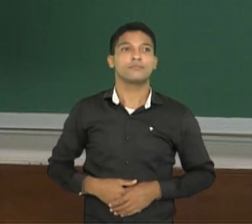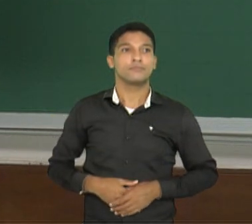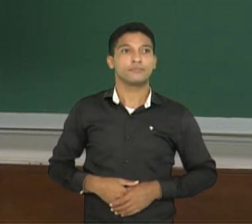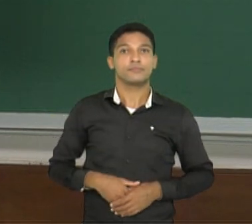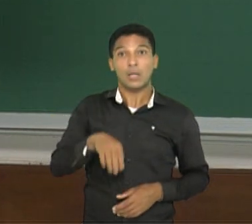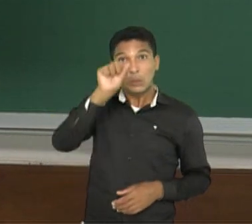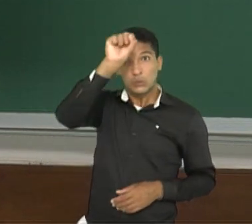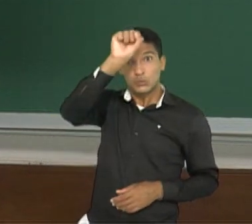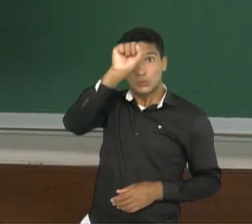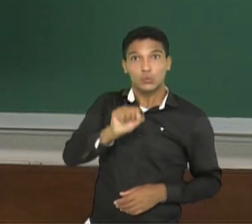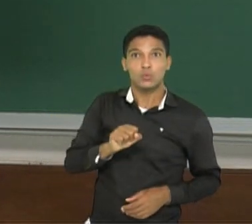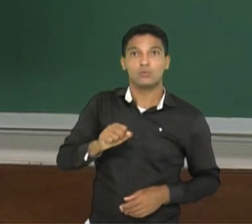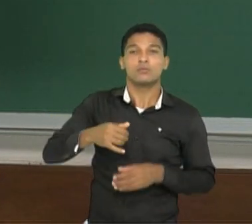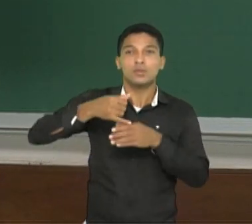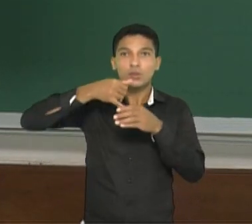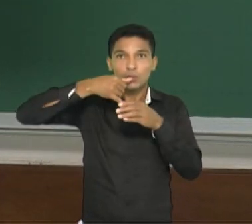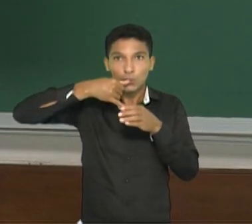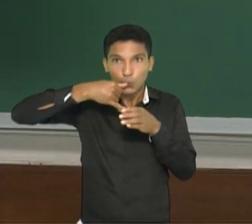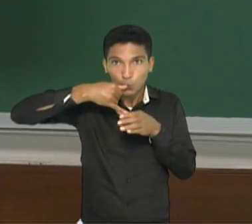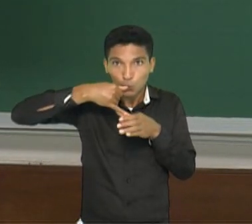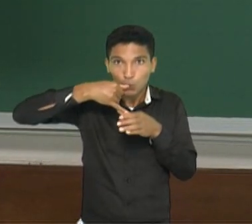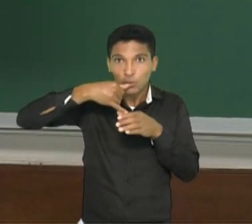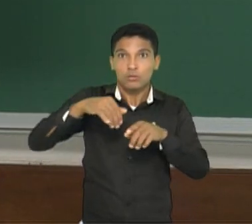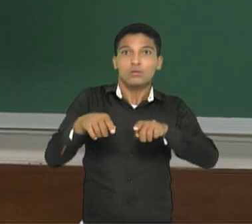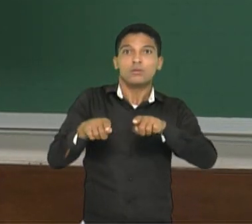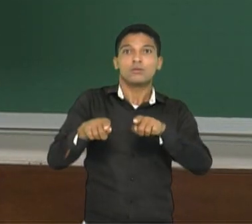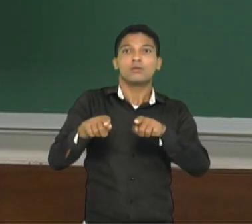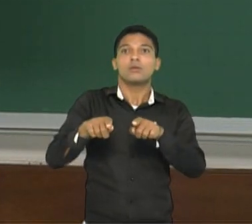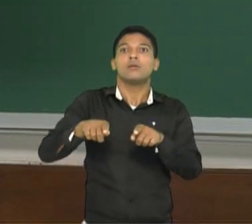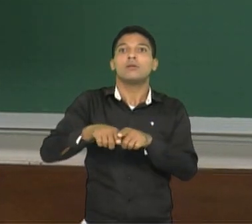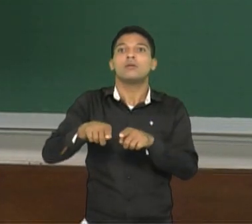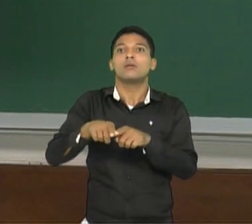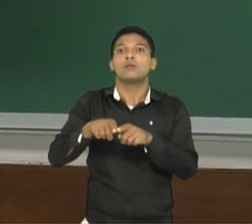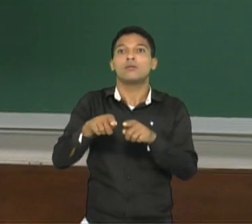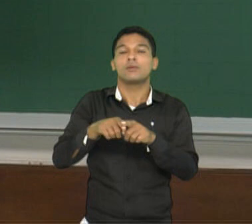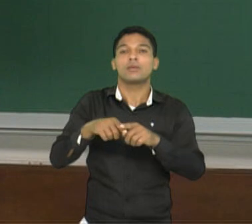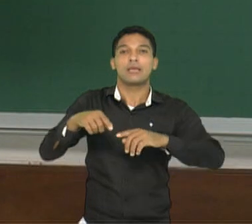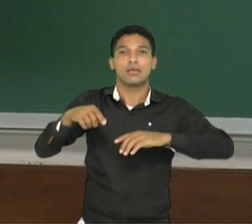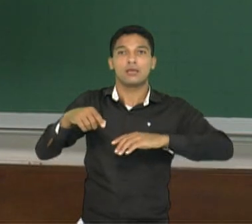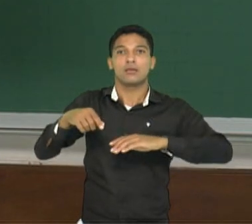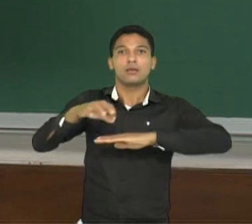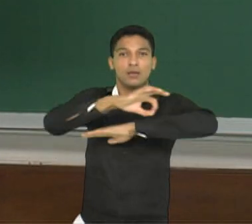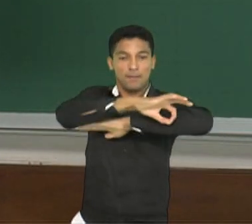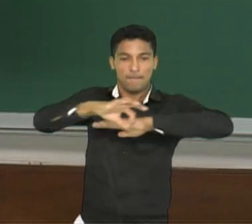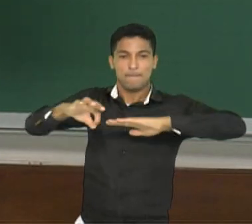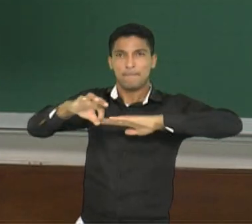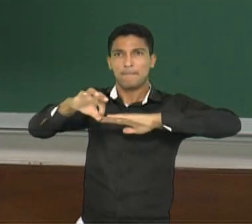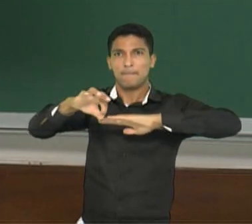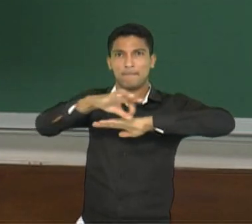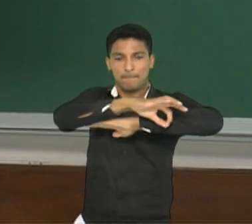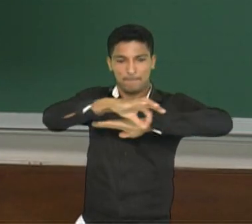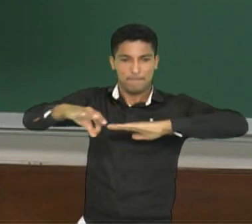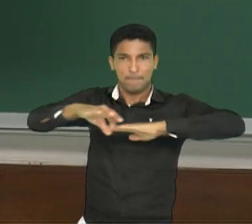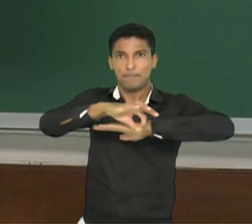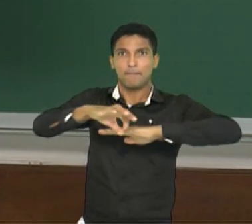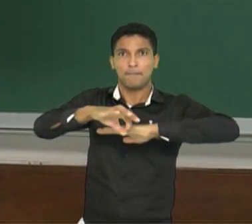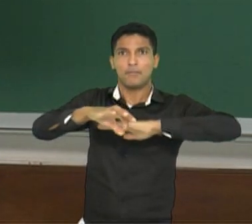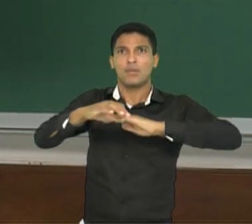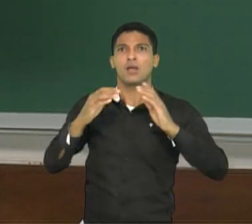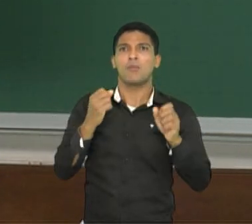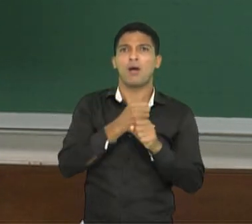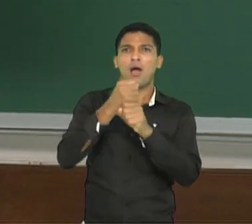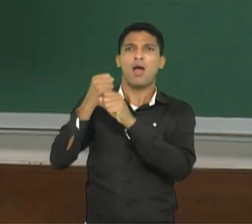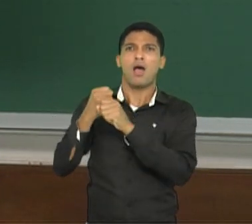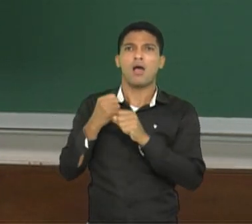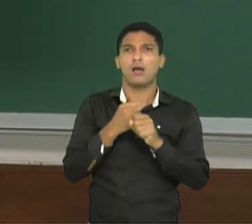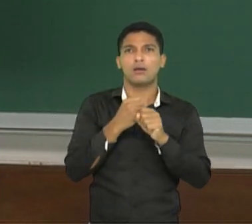sul, o chimarrão e a arquitetura, que também vão expressar esse modo de viver dos imigrantes que trouxeram